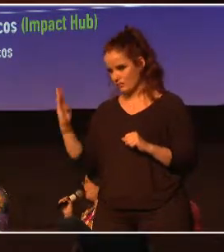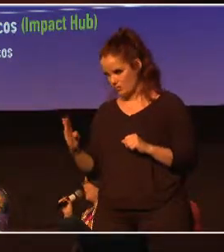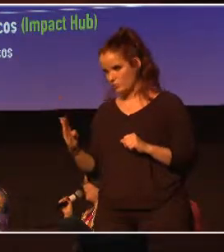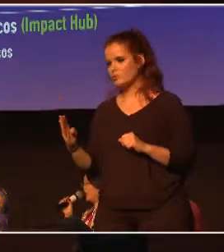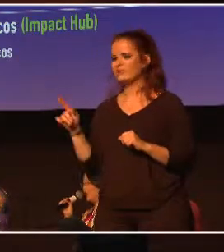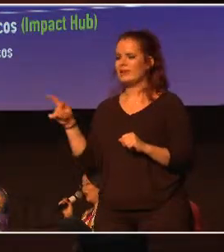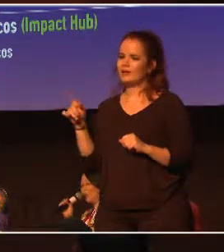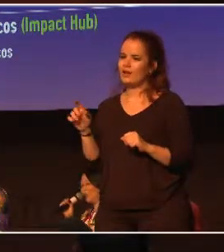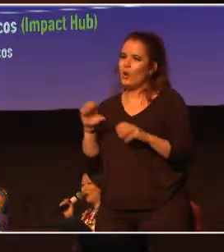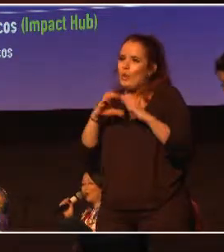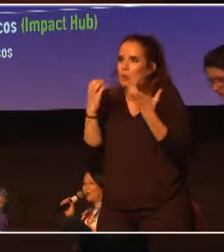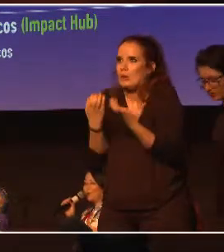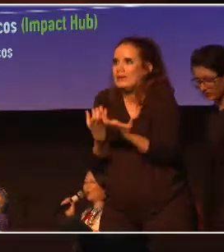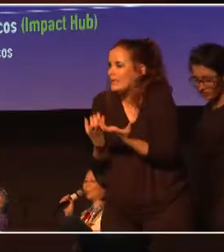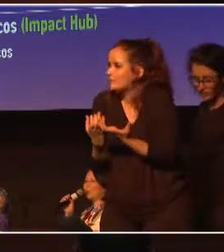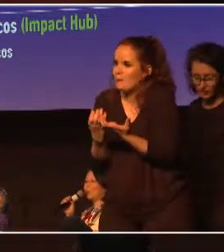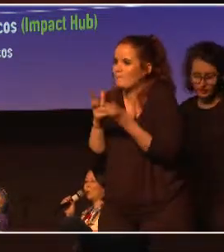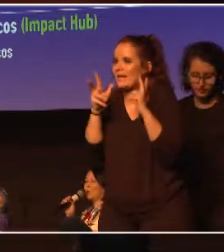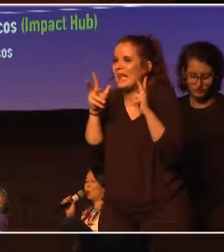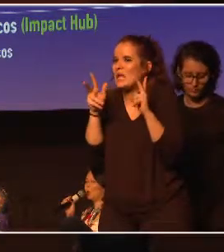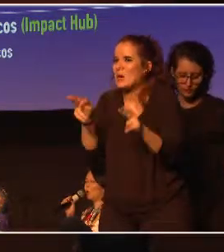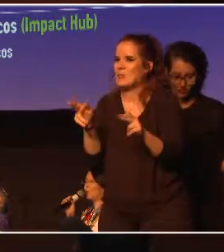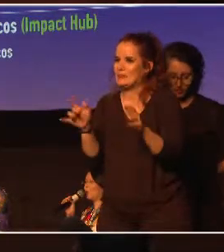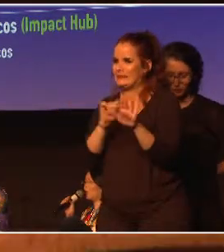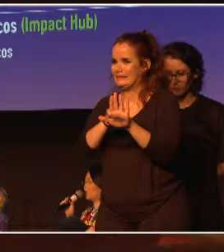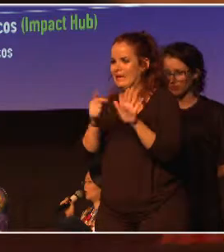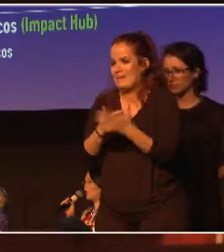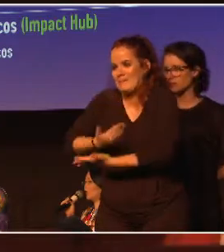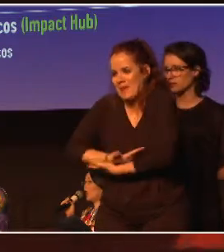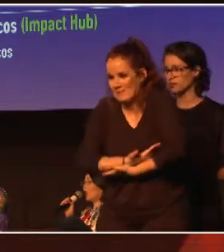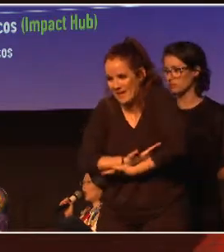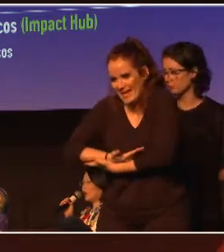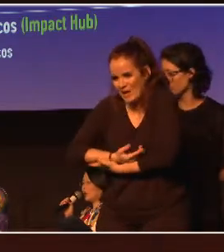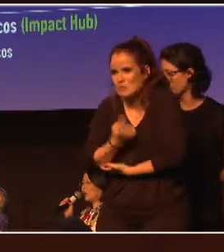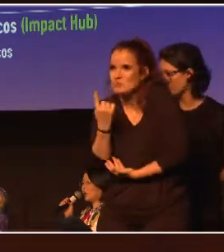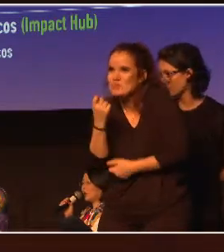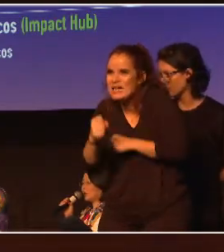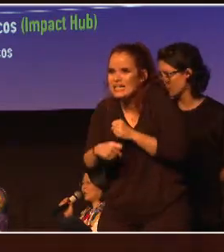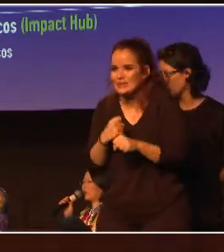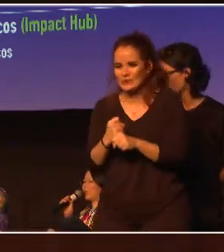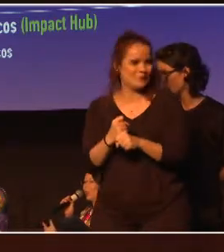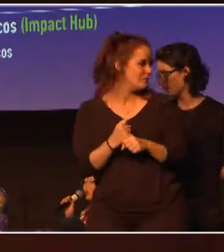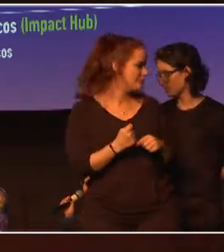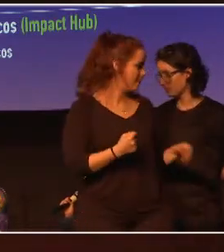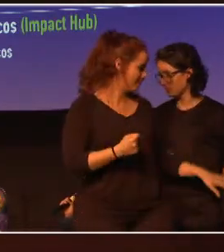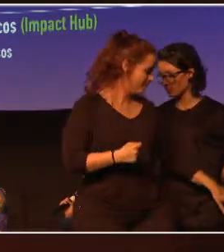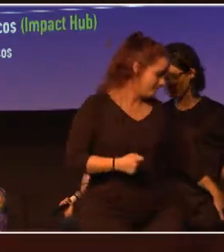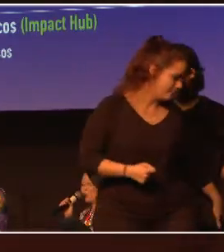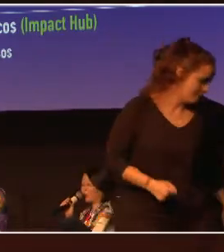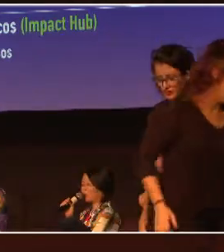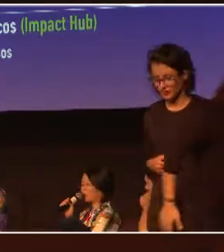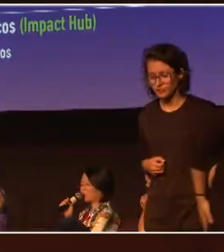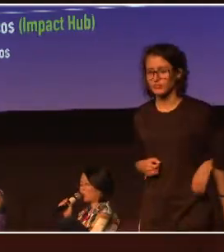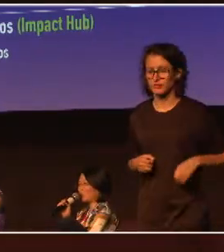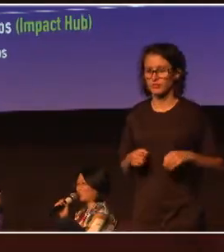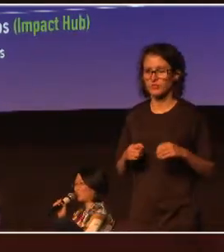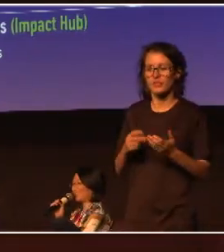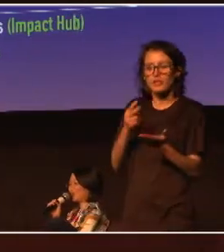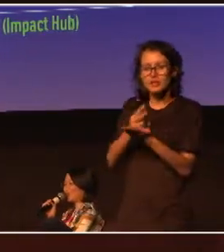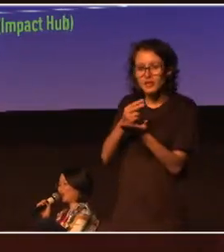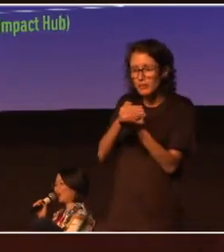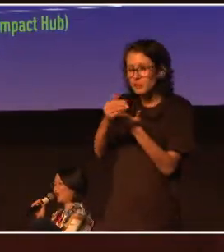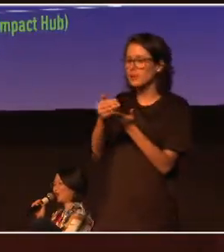um bebezinho, 1 ano e pouquinho, mais ou menos. Toda a rede começa, né, com 2